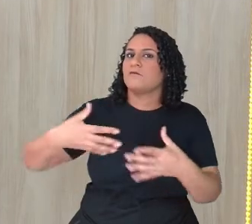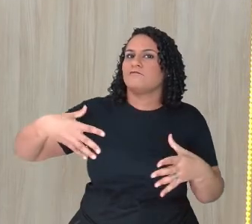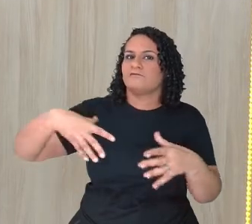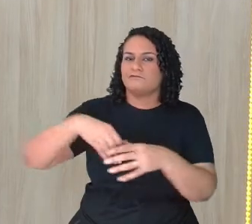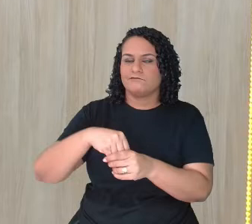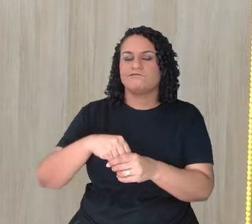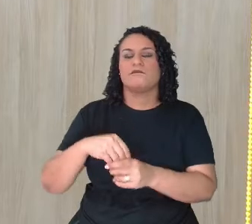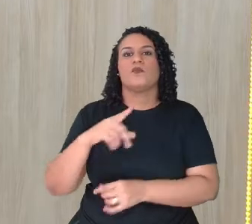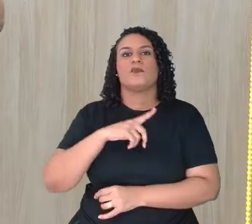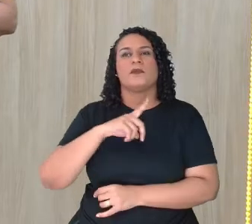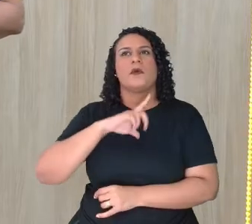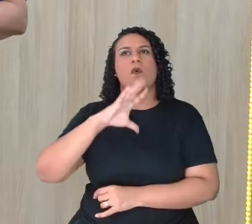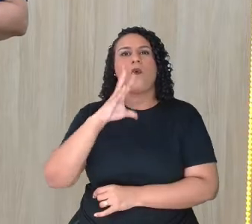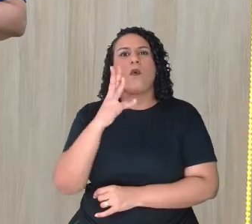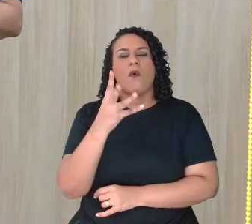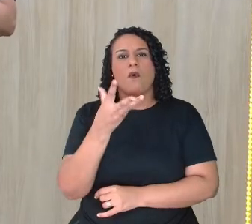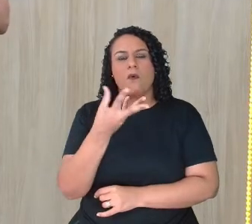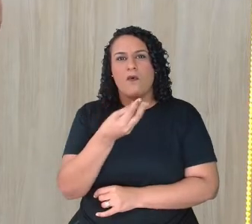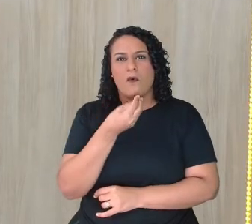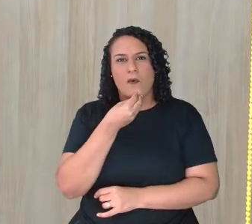todo conhecimento